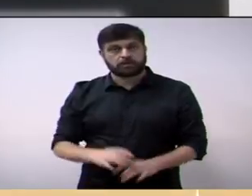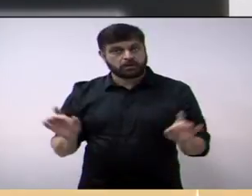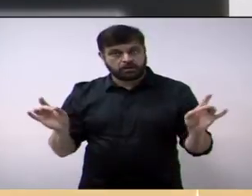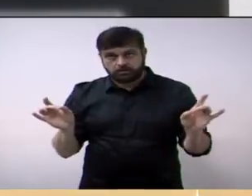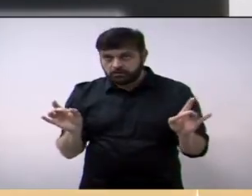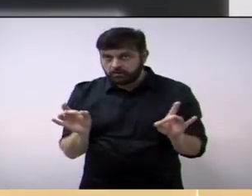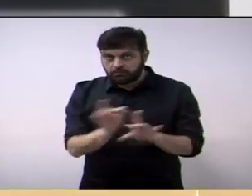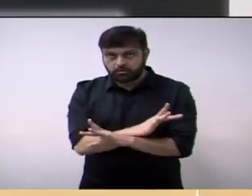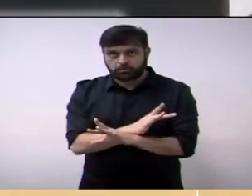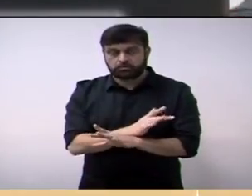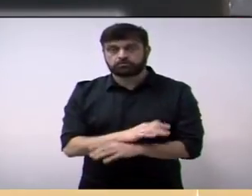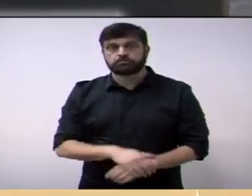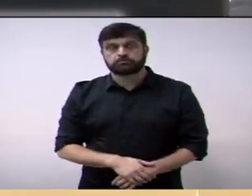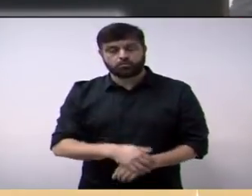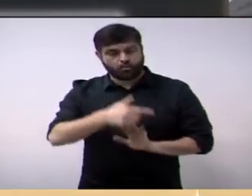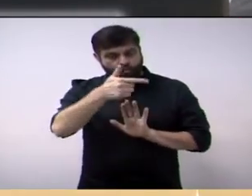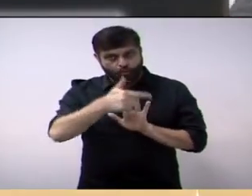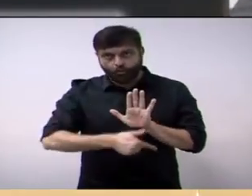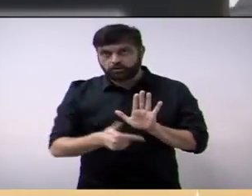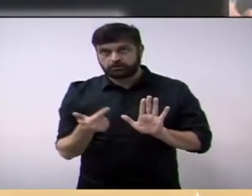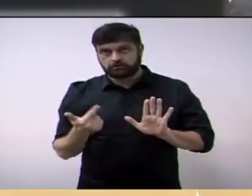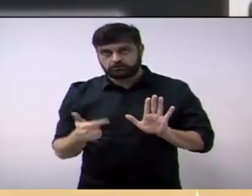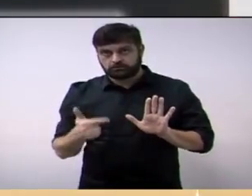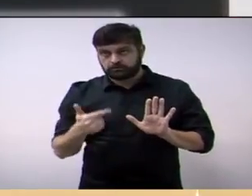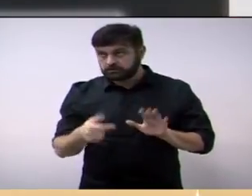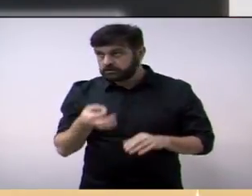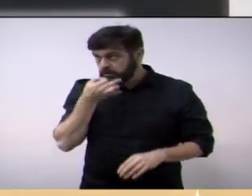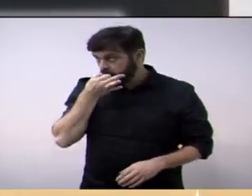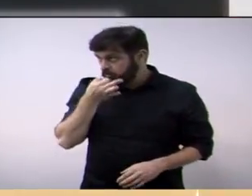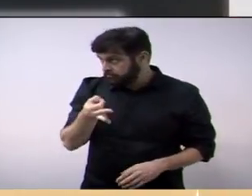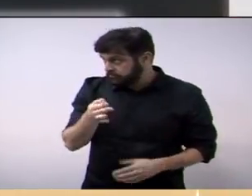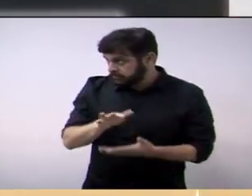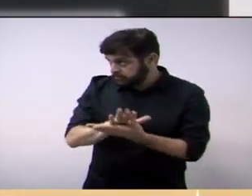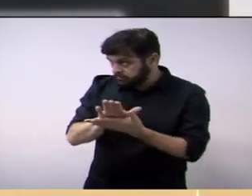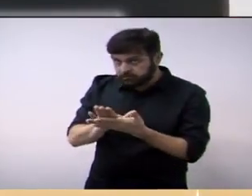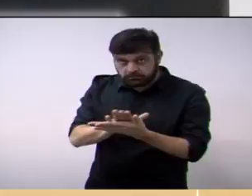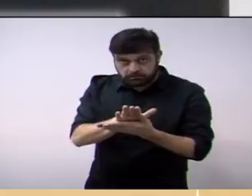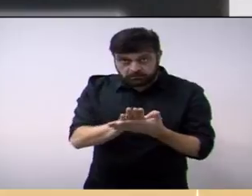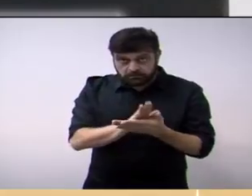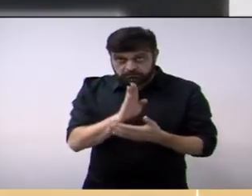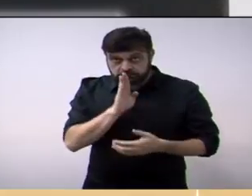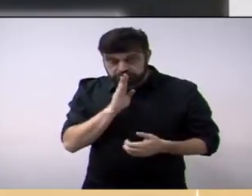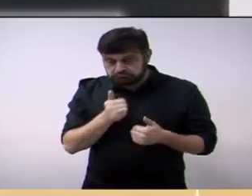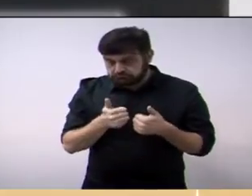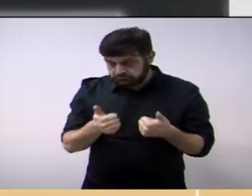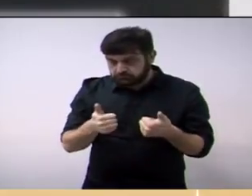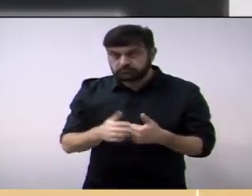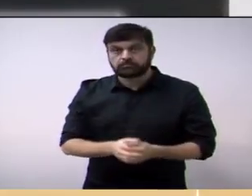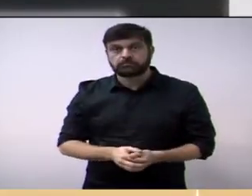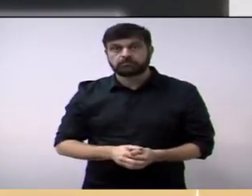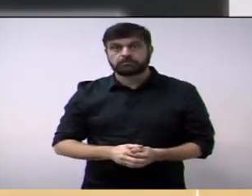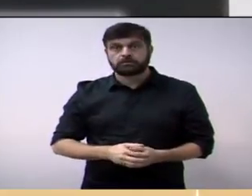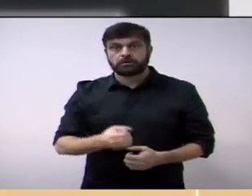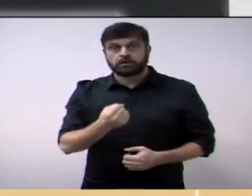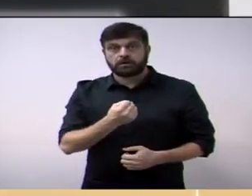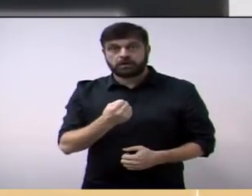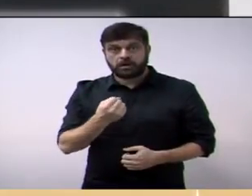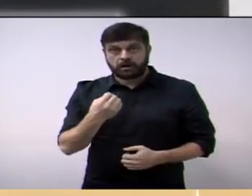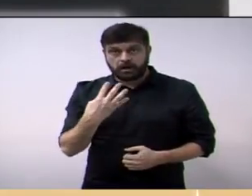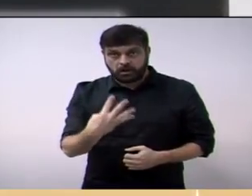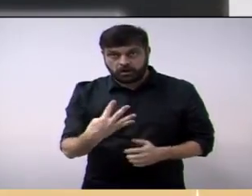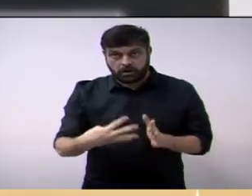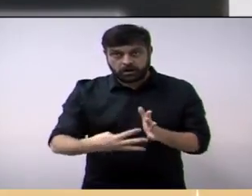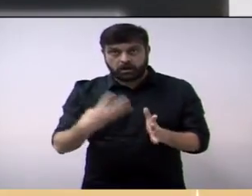Nada mais havendo a ser tratado e ninguém querendo fazer o uso da palavra, comunico a realização da 4ª sessão